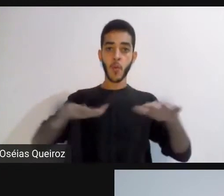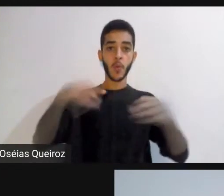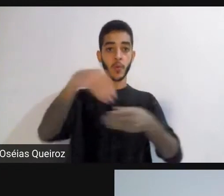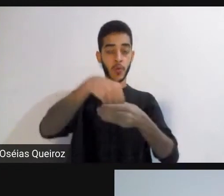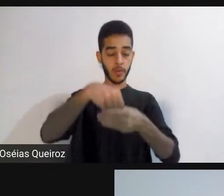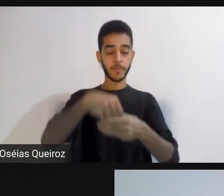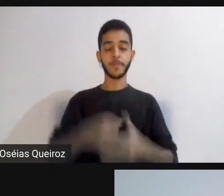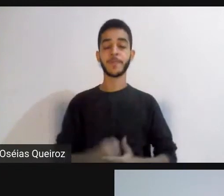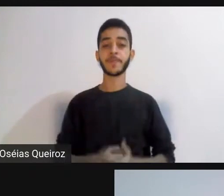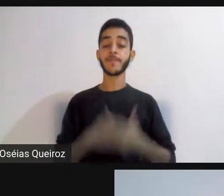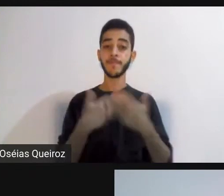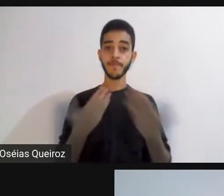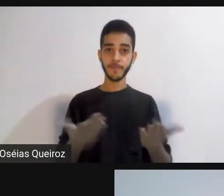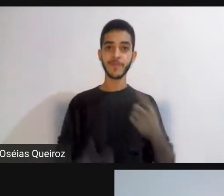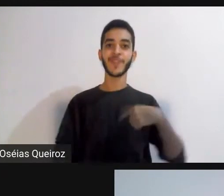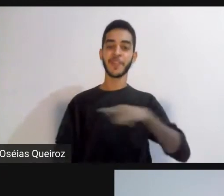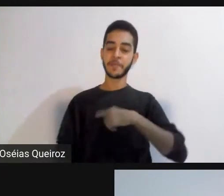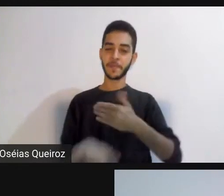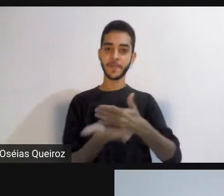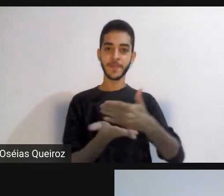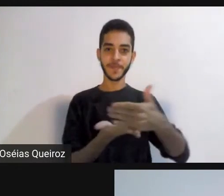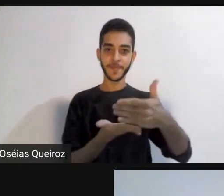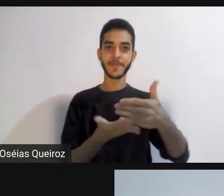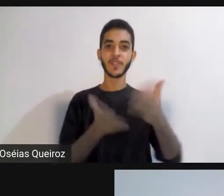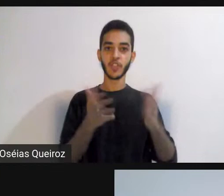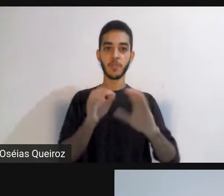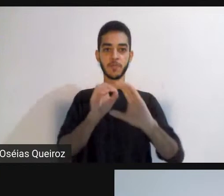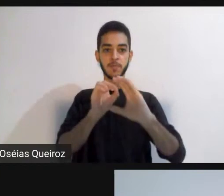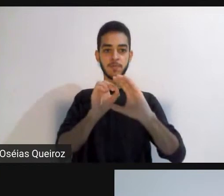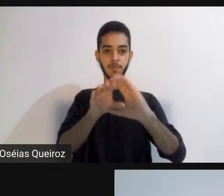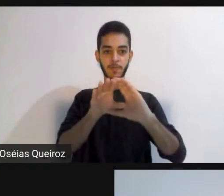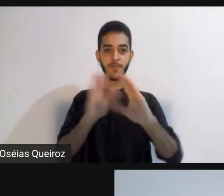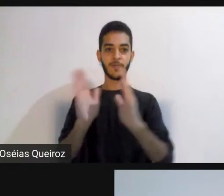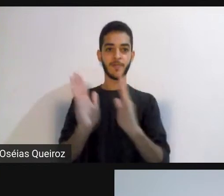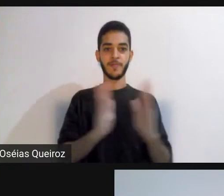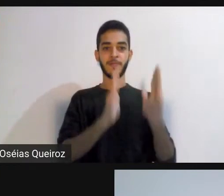Certo? Então, vamos lá, eu vou projetar minha apresentação.